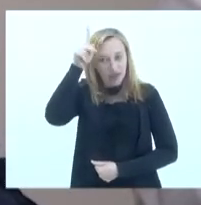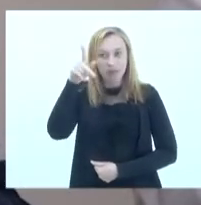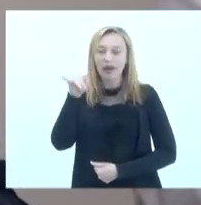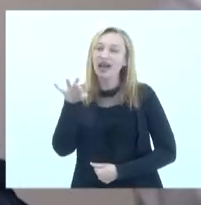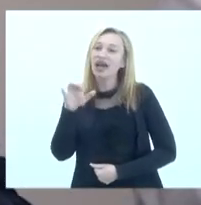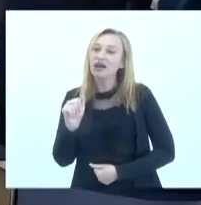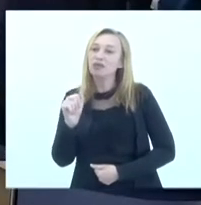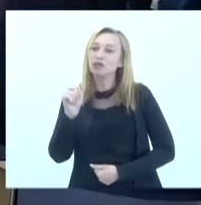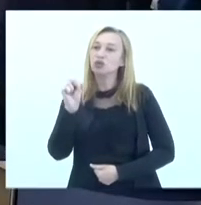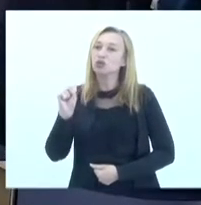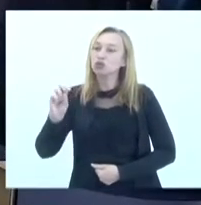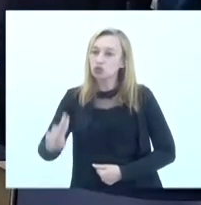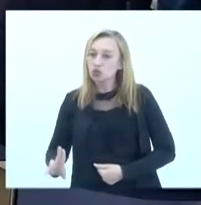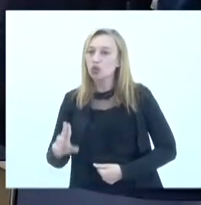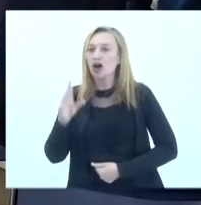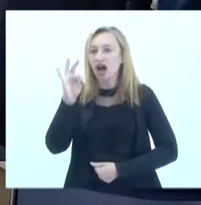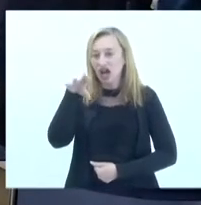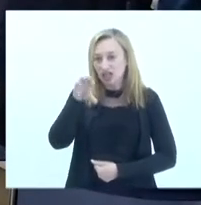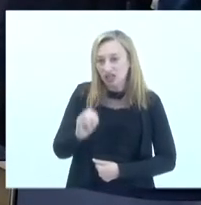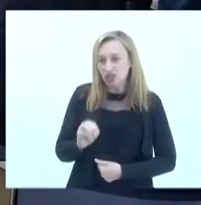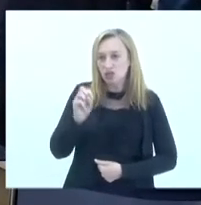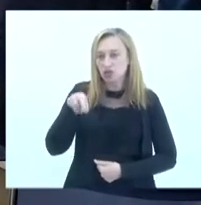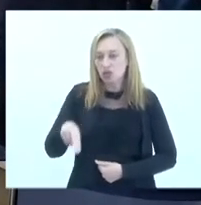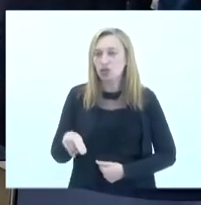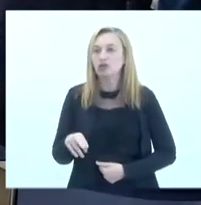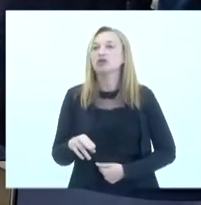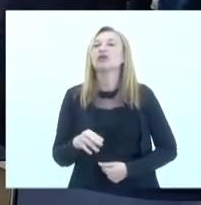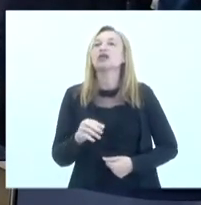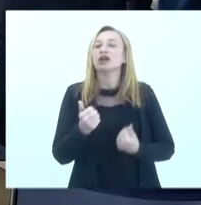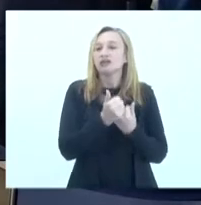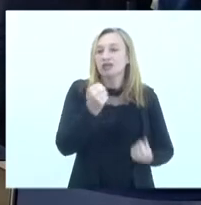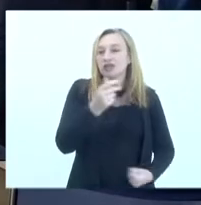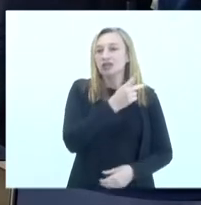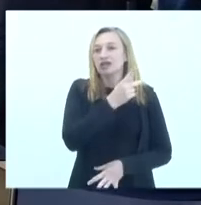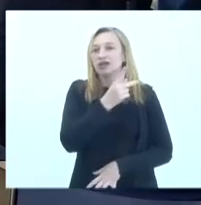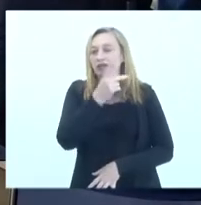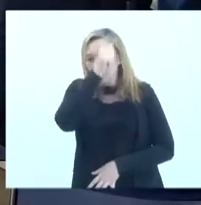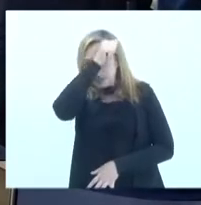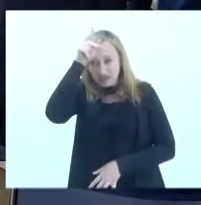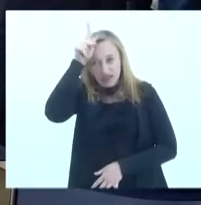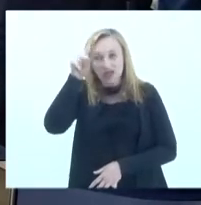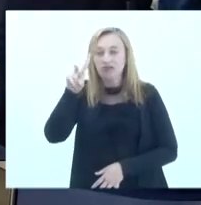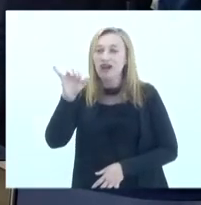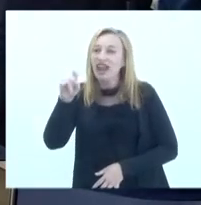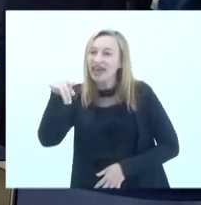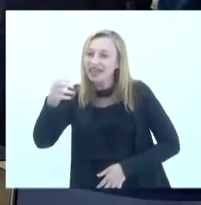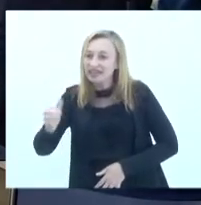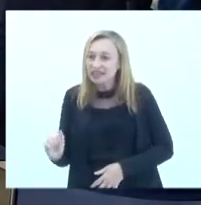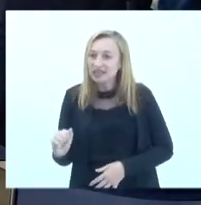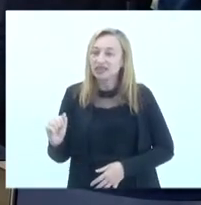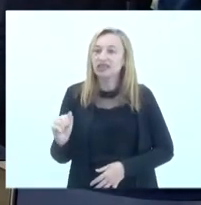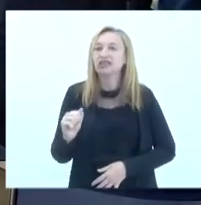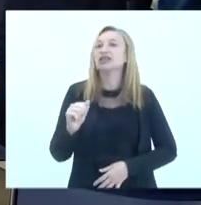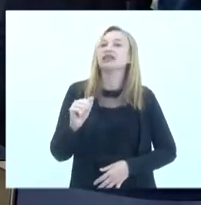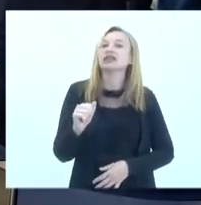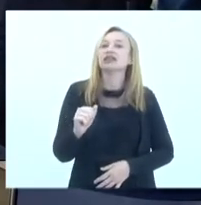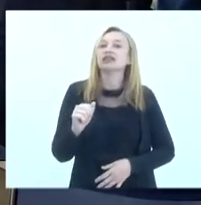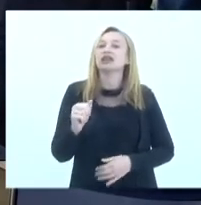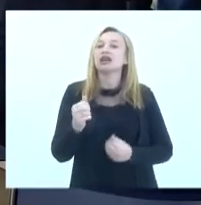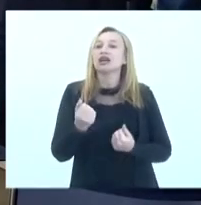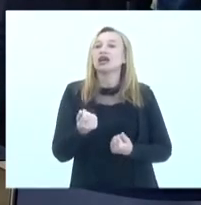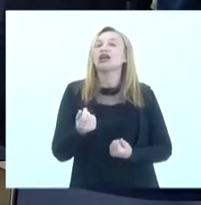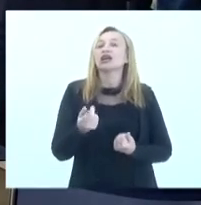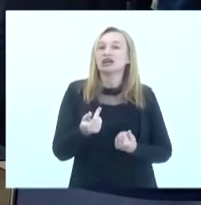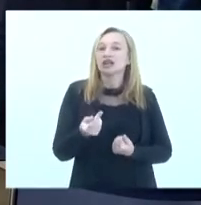Coelho, vice-prefeito de Valença, Hélio Suzano, Leonardo Almeida, vice-presidente da Câmara de Diretores